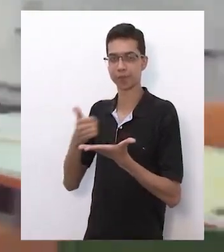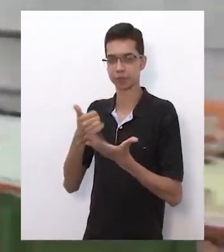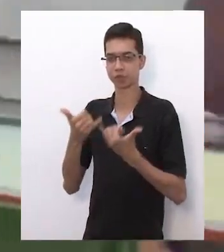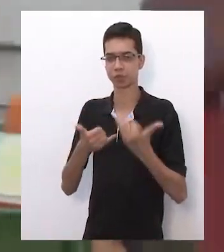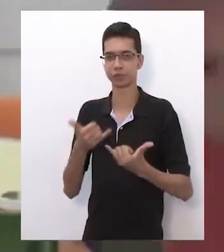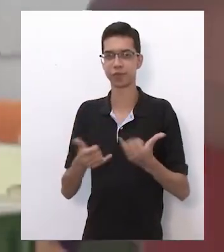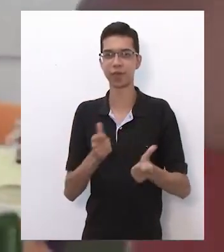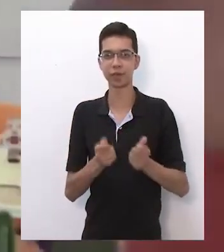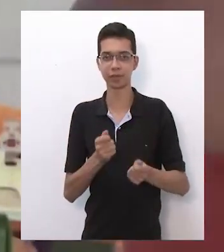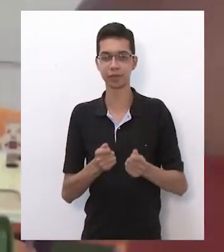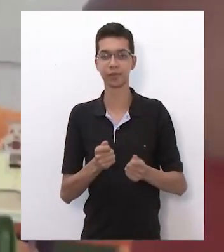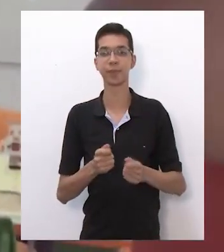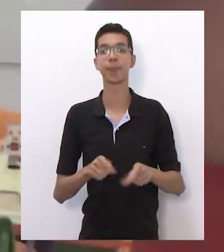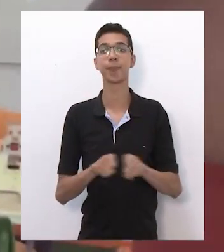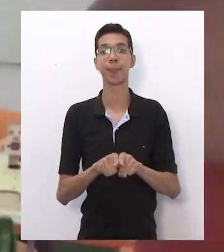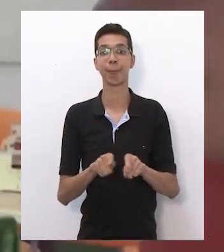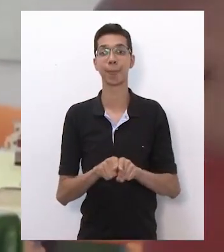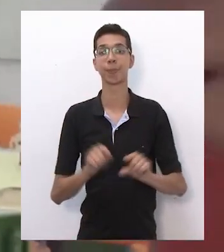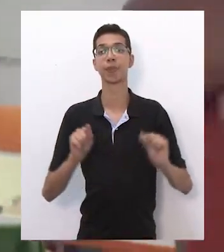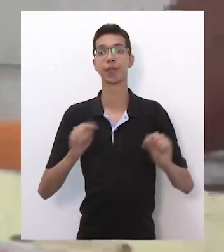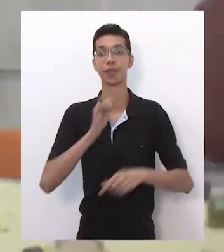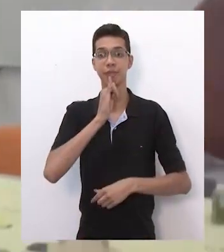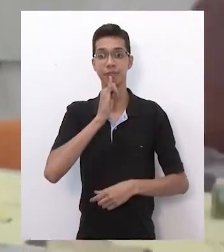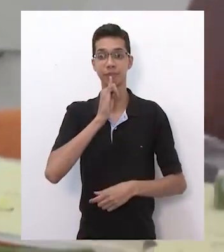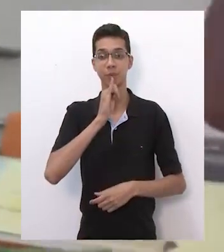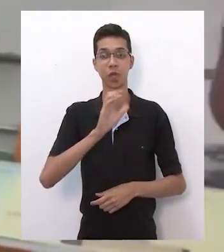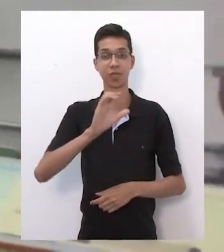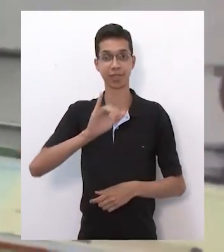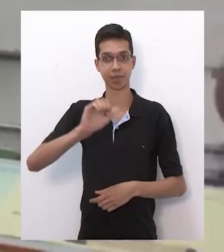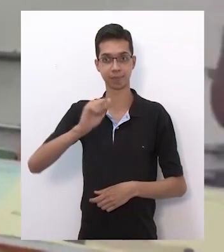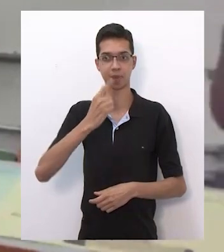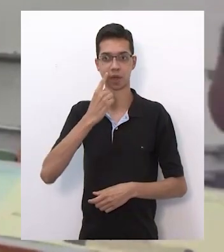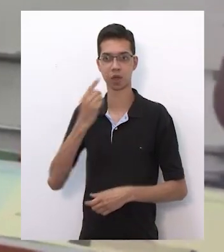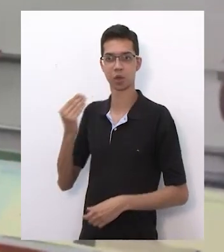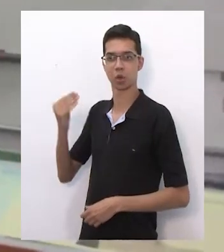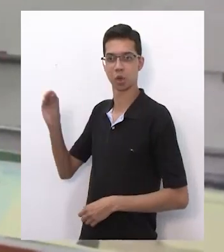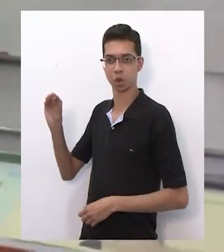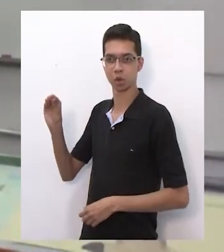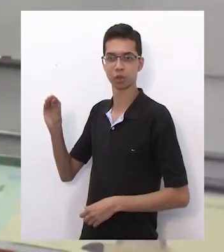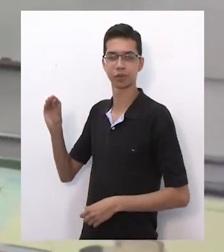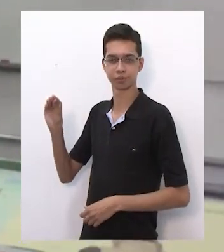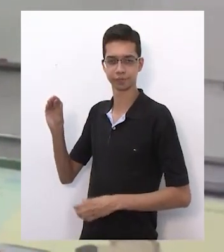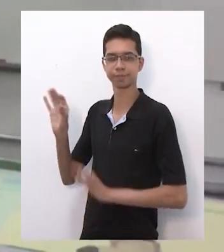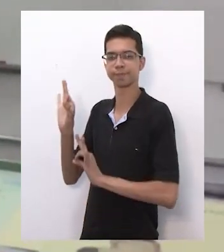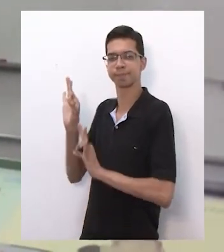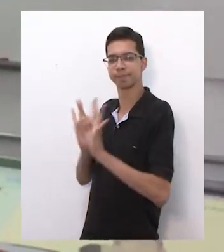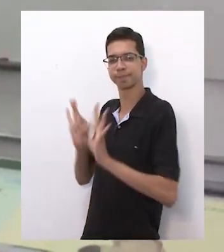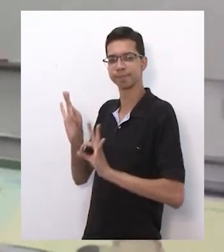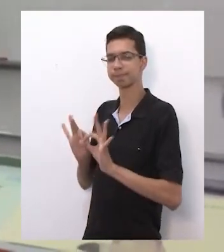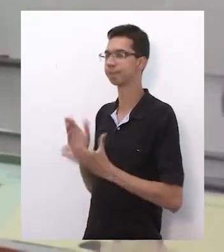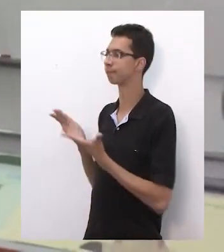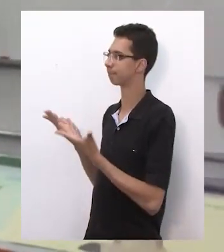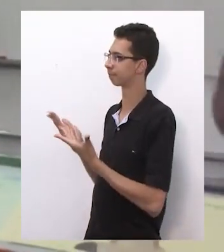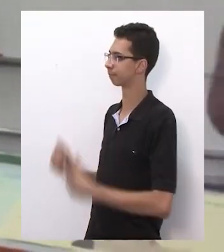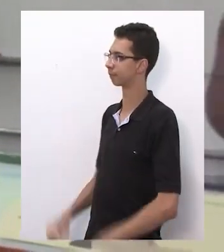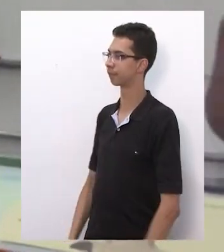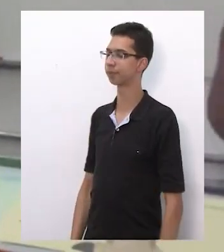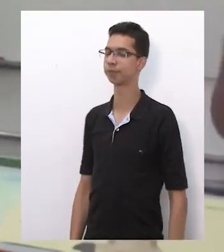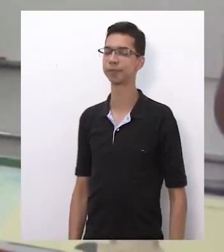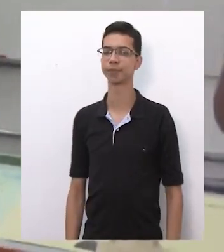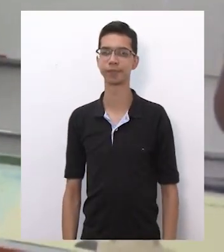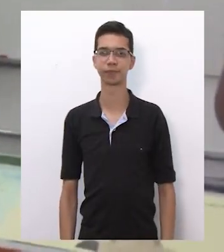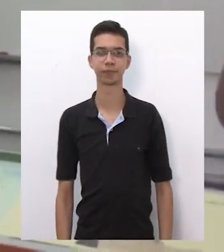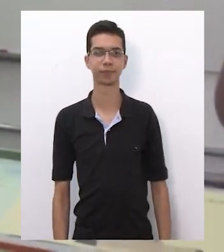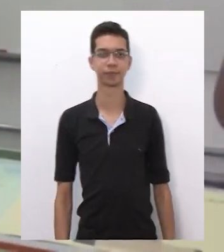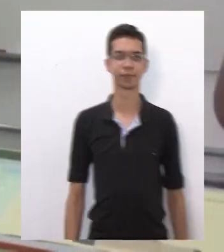jogo. Então, cima, cima e pegue. Aí o boneco vai